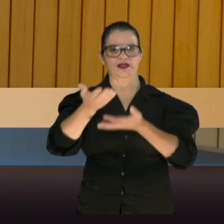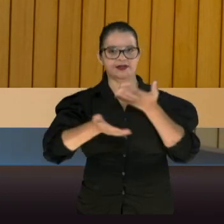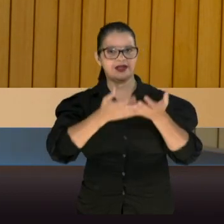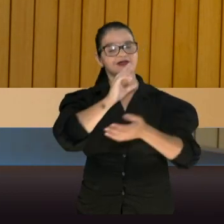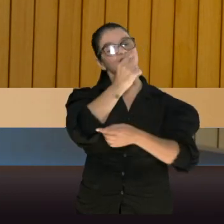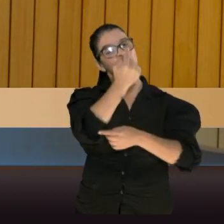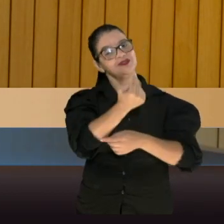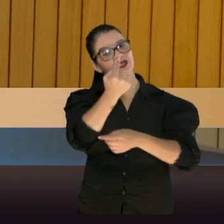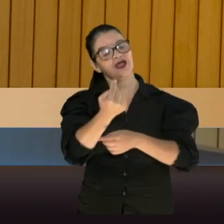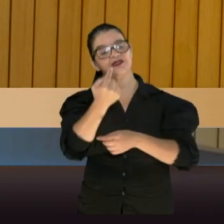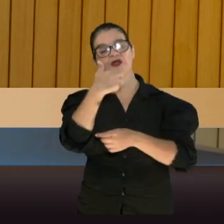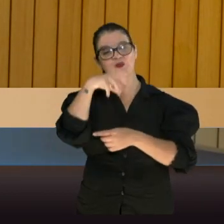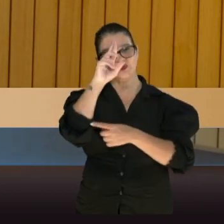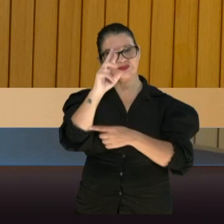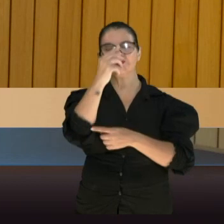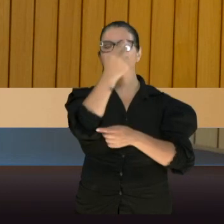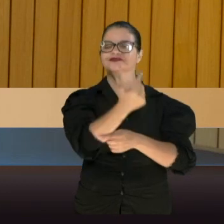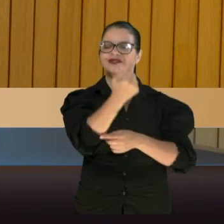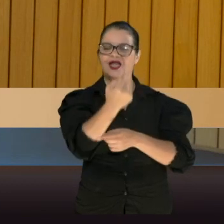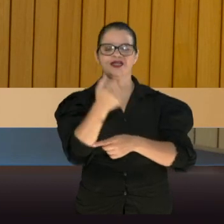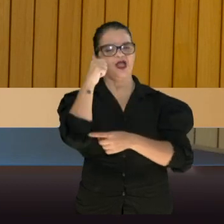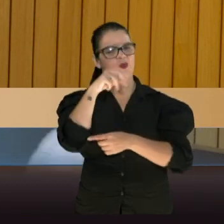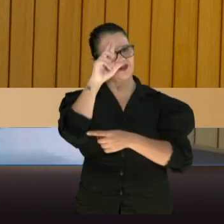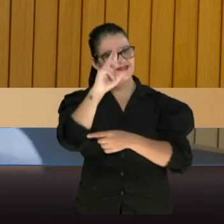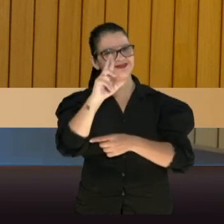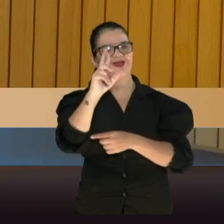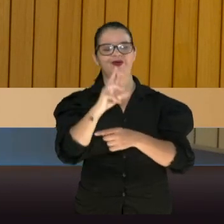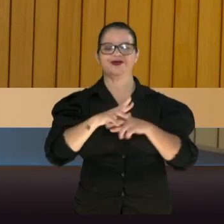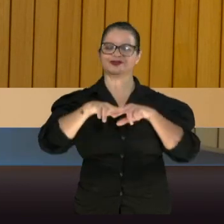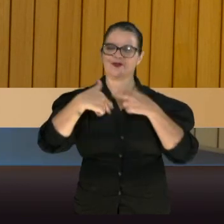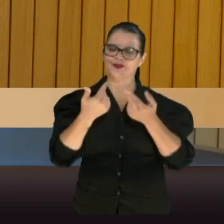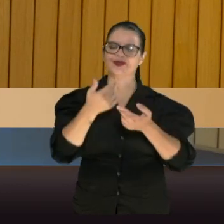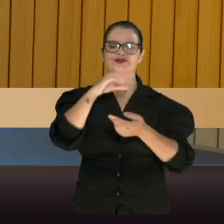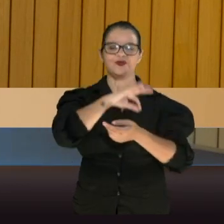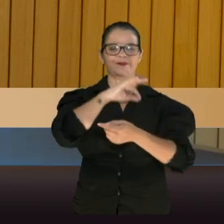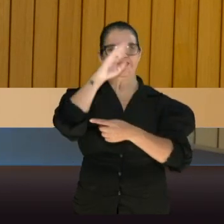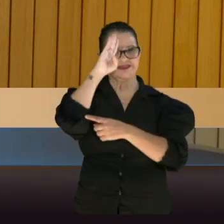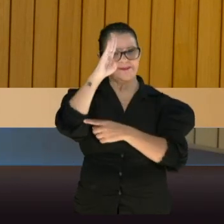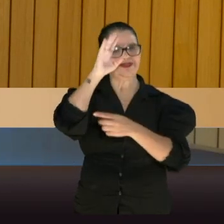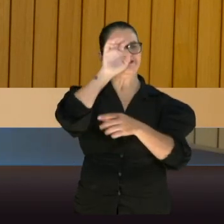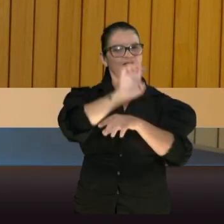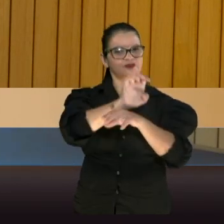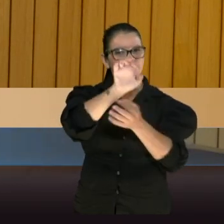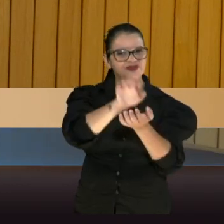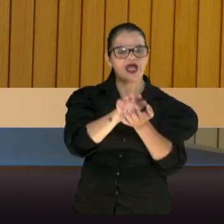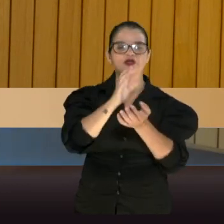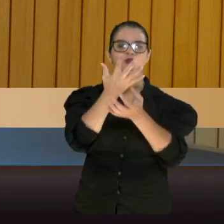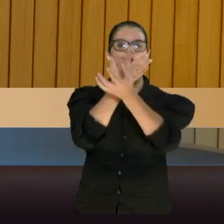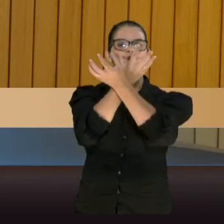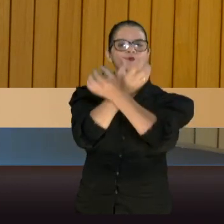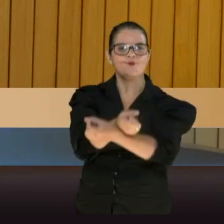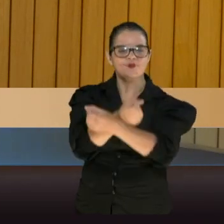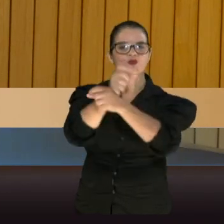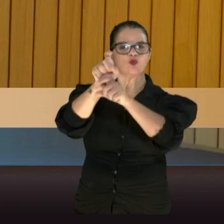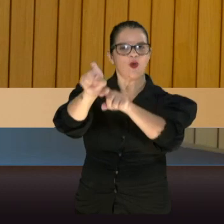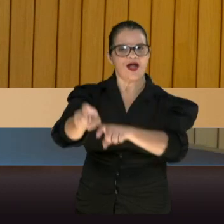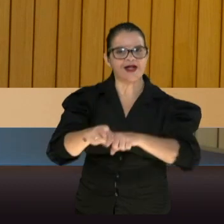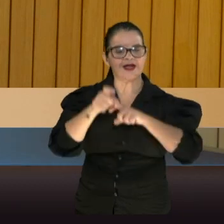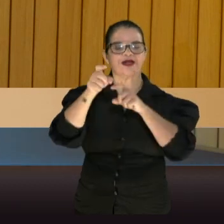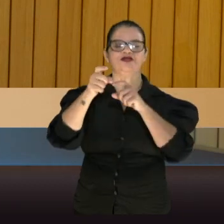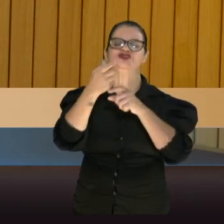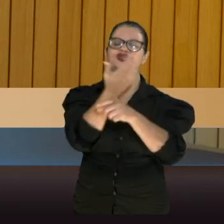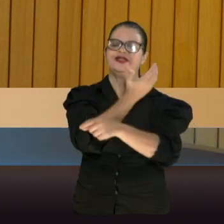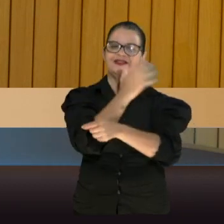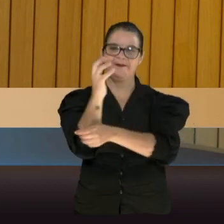de cada um dos senhores e de cada um das senhoras. Polícia Militar do Estado de Pernambuco, do Sertão, do Agreste e da